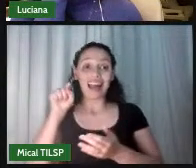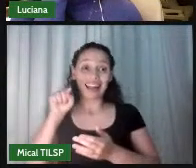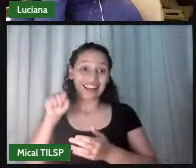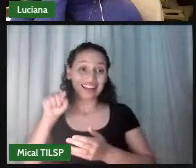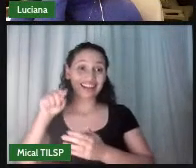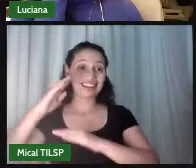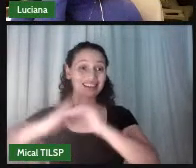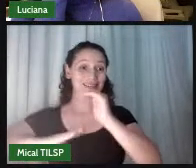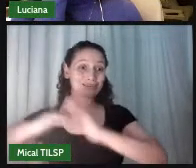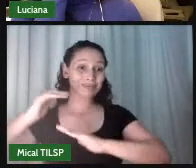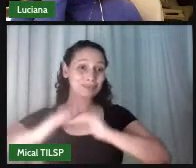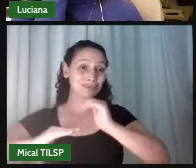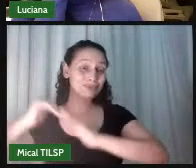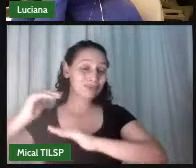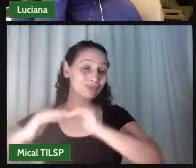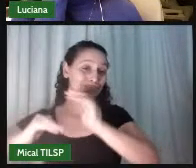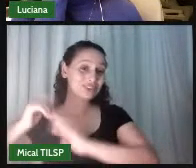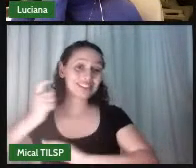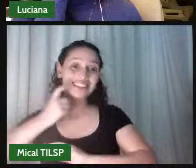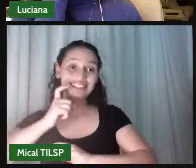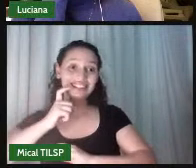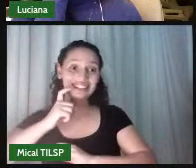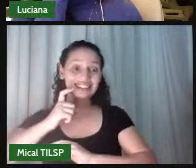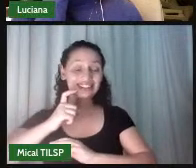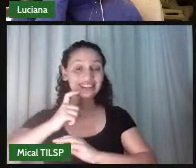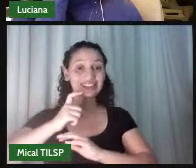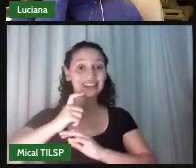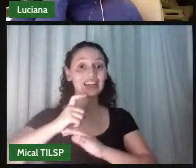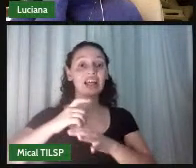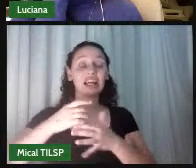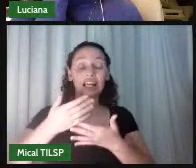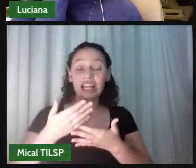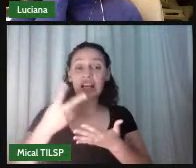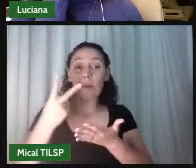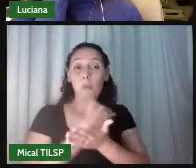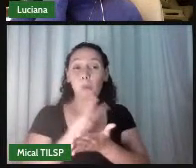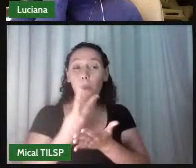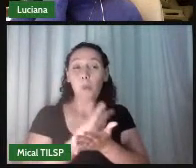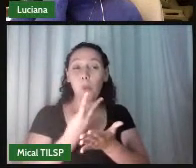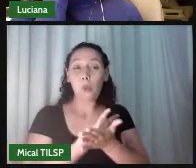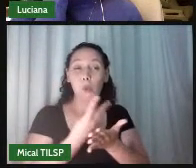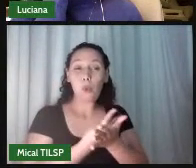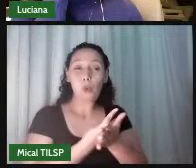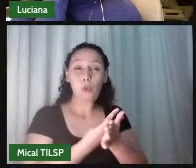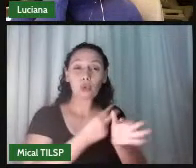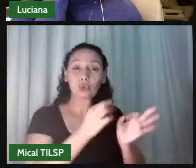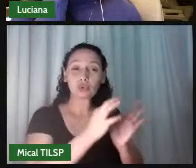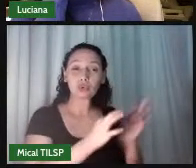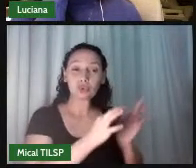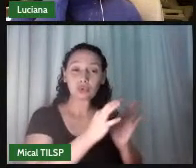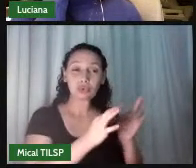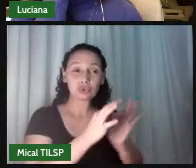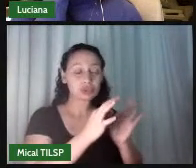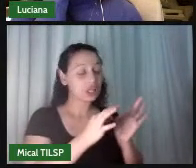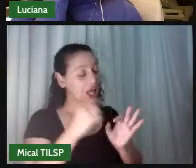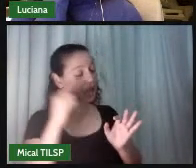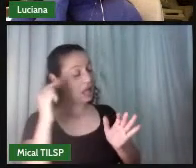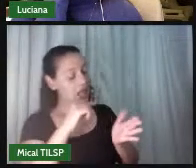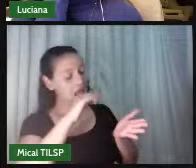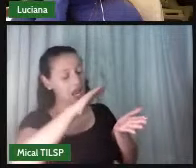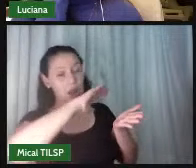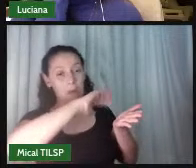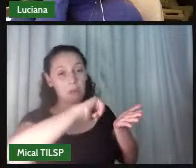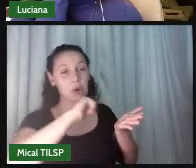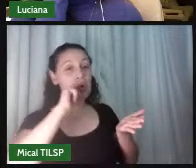era cliente do réu em virtude de problemas oriundos canal realizado. Tá? Então, o autor foi obrigado a extrair o dente antes